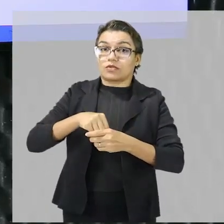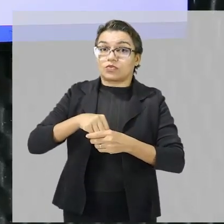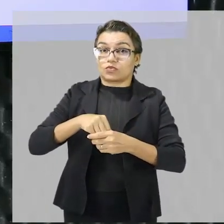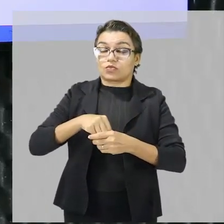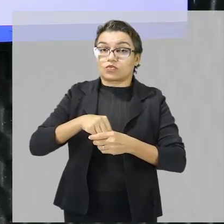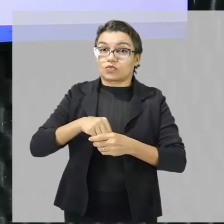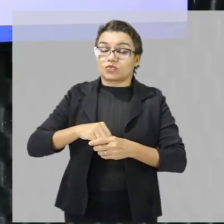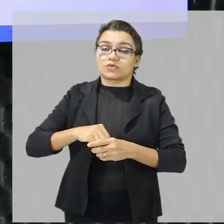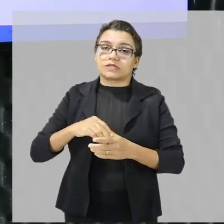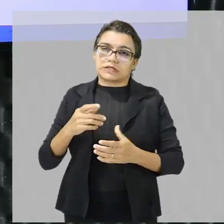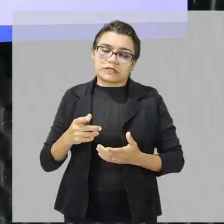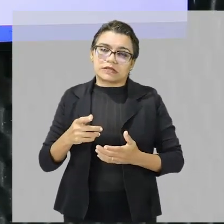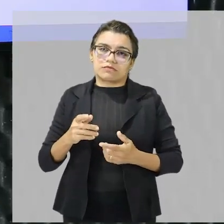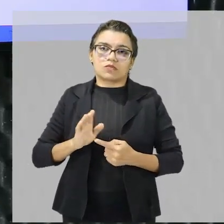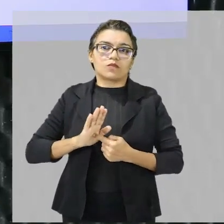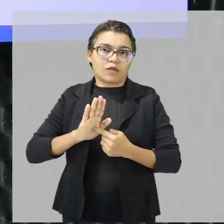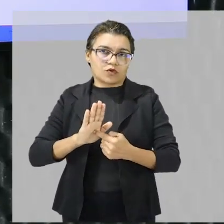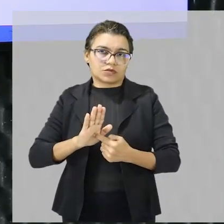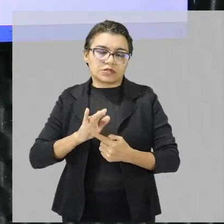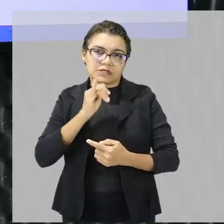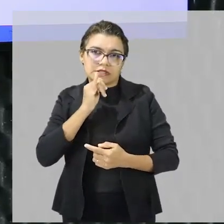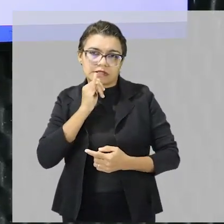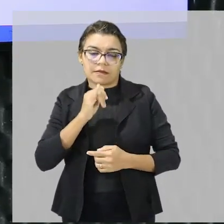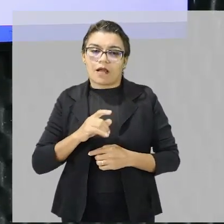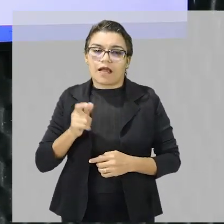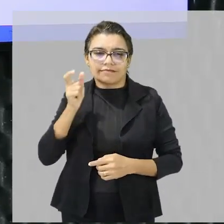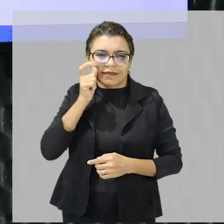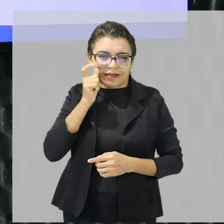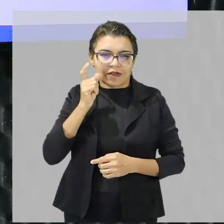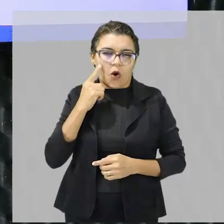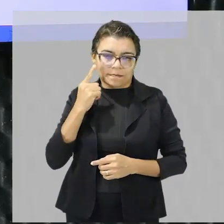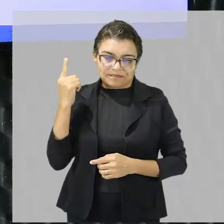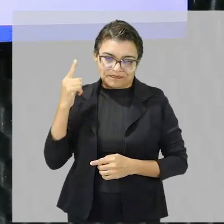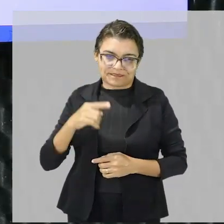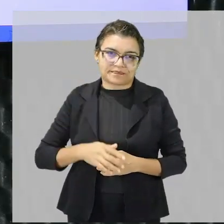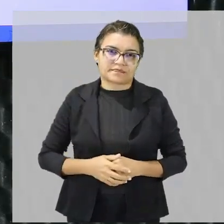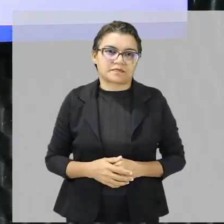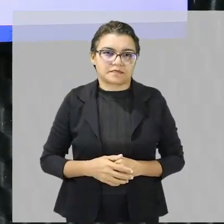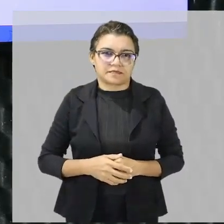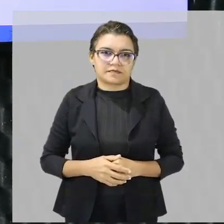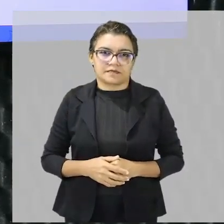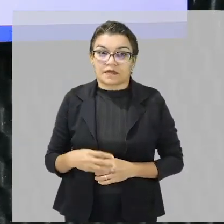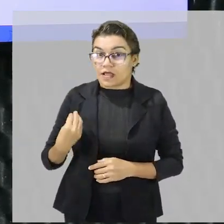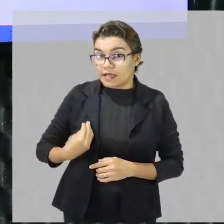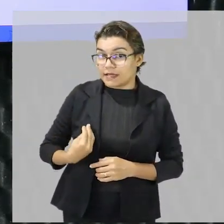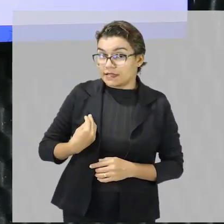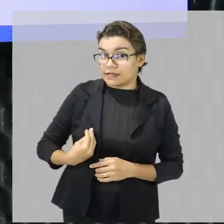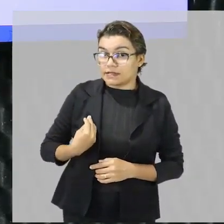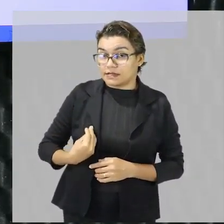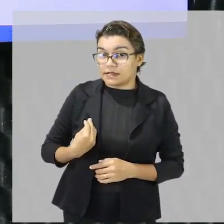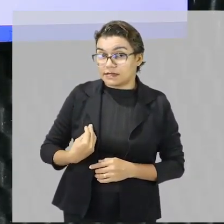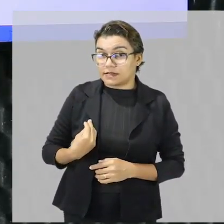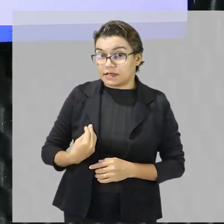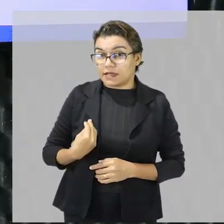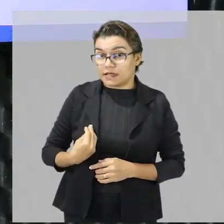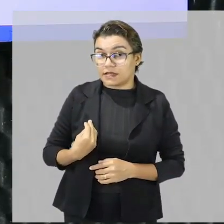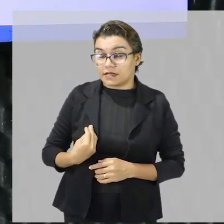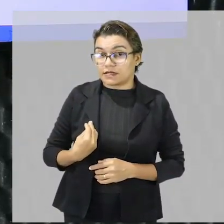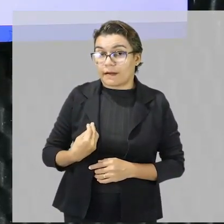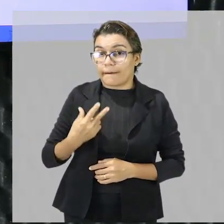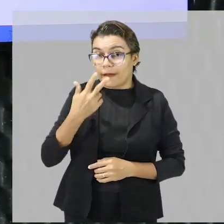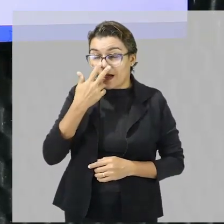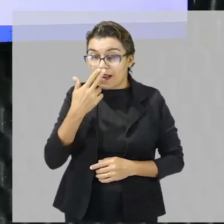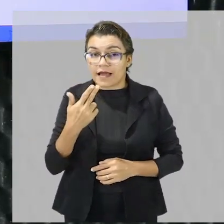do significado que ela vai produzir. É muito interessante essa questão, olha só. A existência precede a